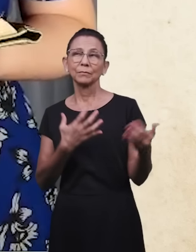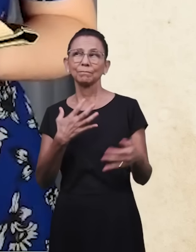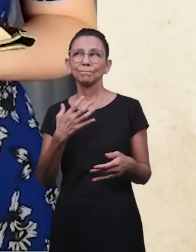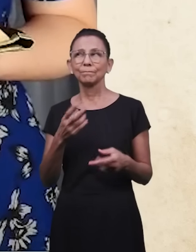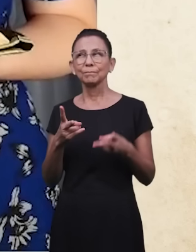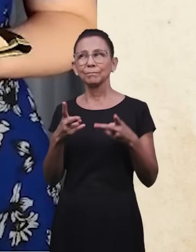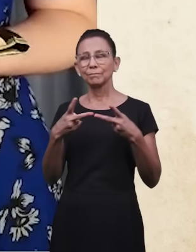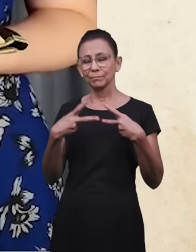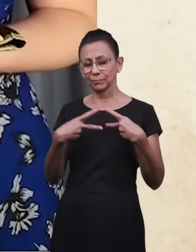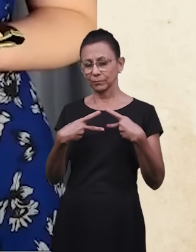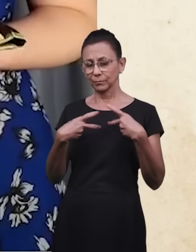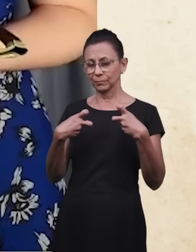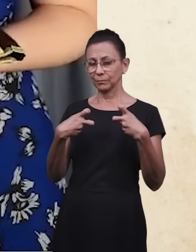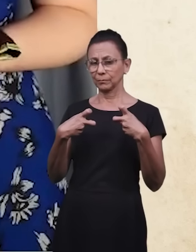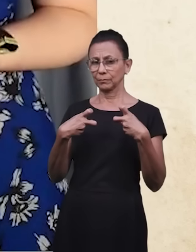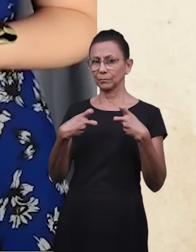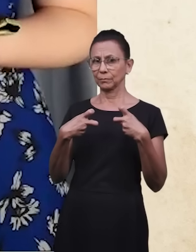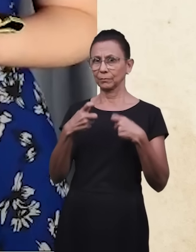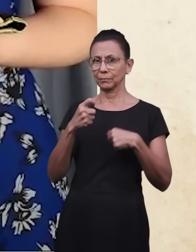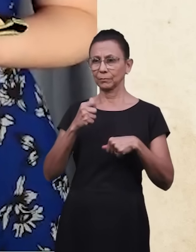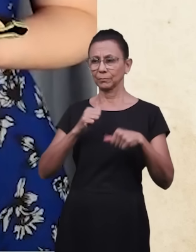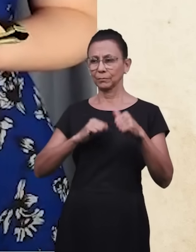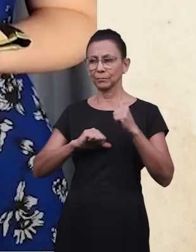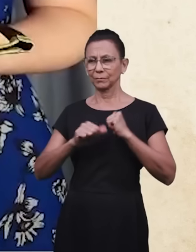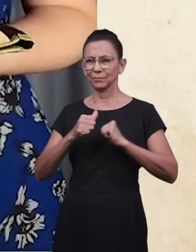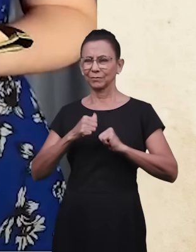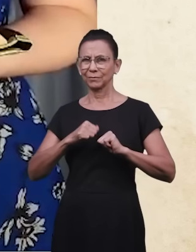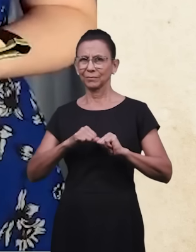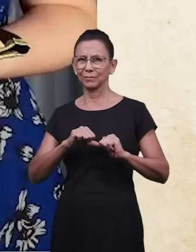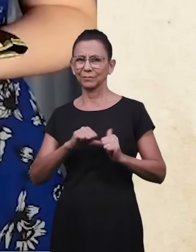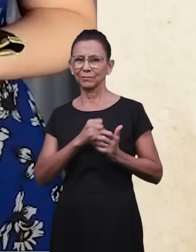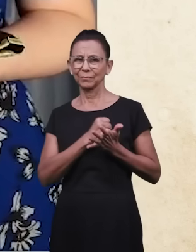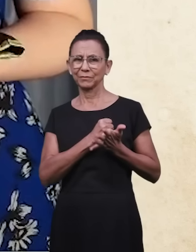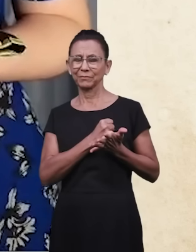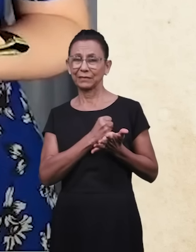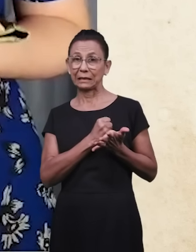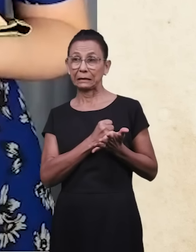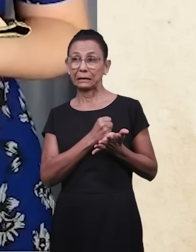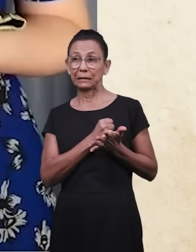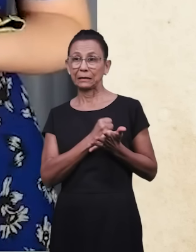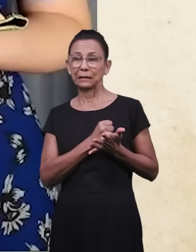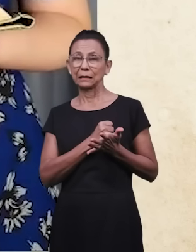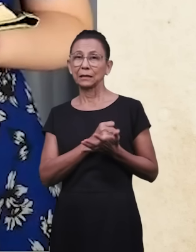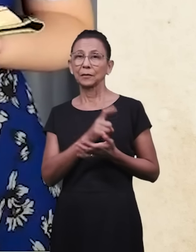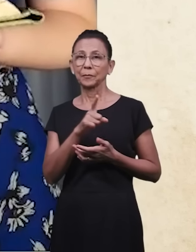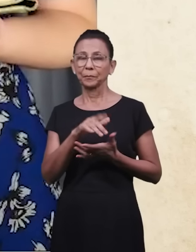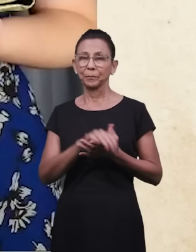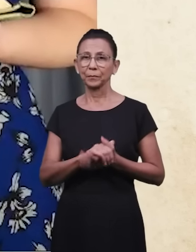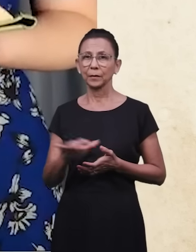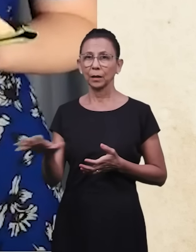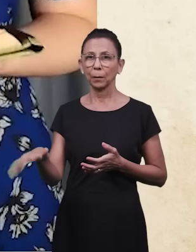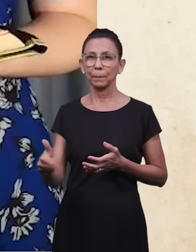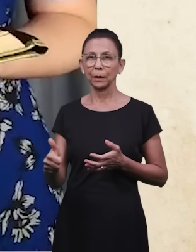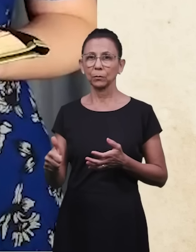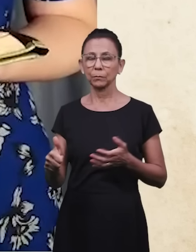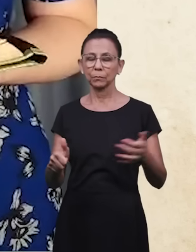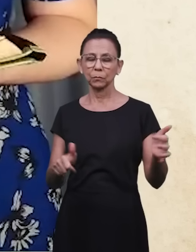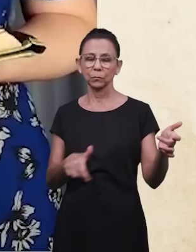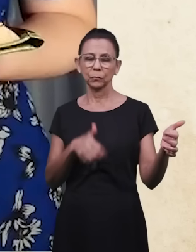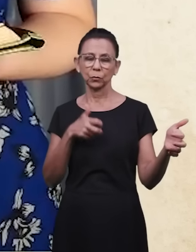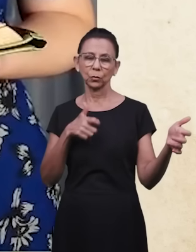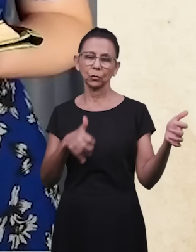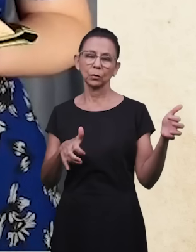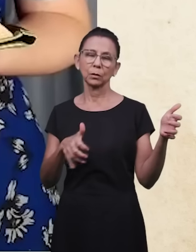sinto que a ansiedade ela vem, quando eu sinto a dúvida no meu coração surgindo, eu pego o